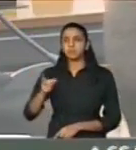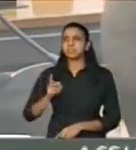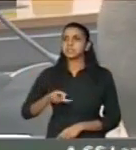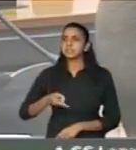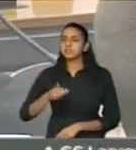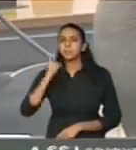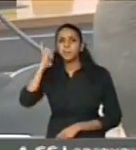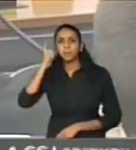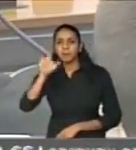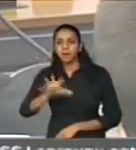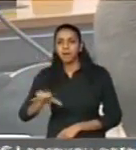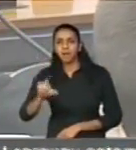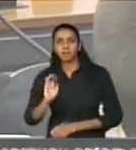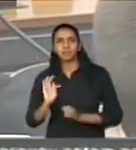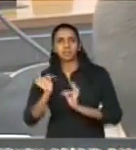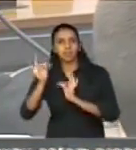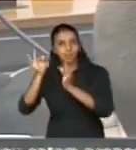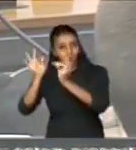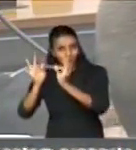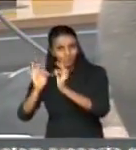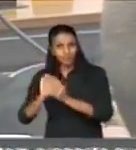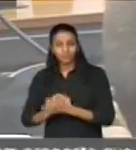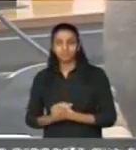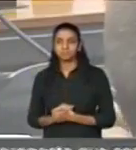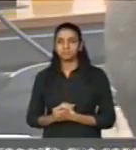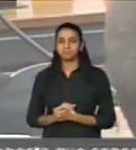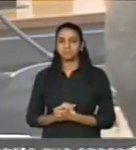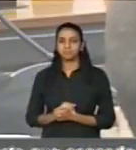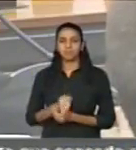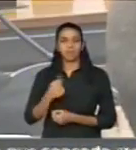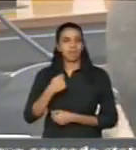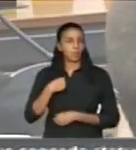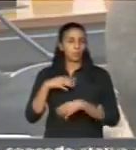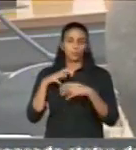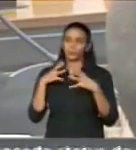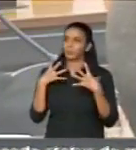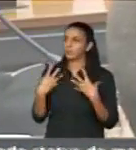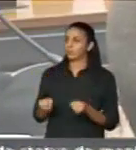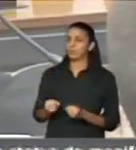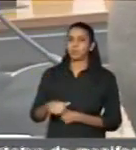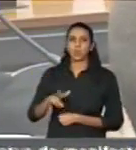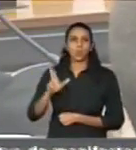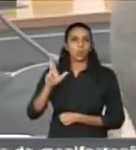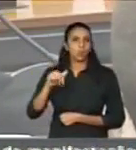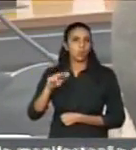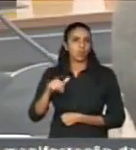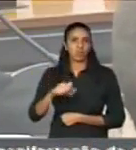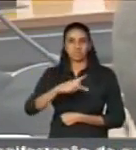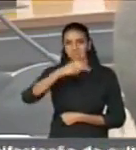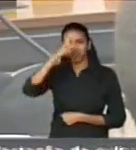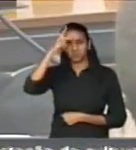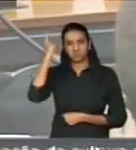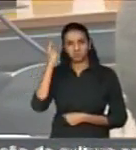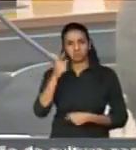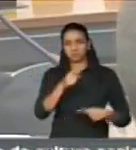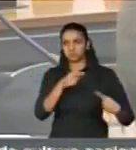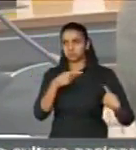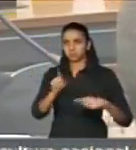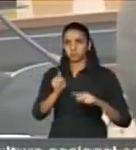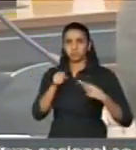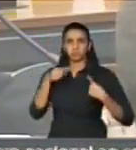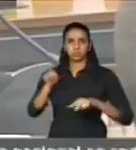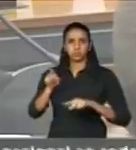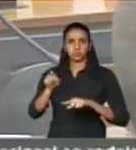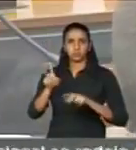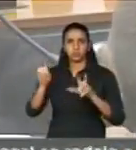área de tecnologia, eu não vou aceitar jamais as críticas que existem aí concernente à inteligência dos